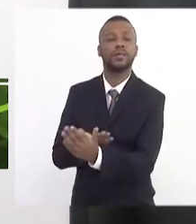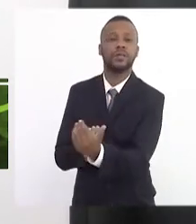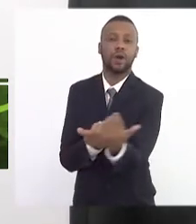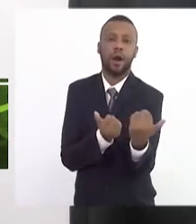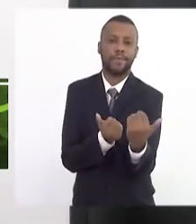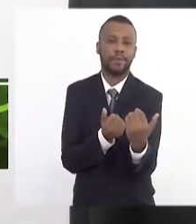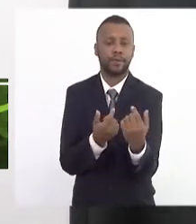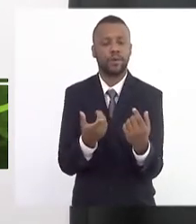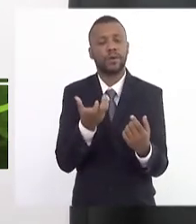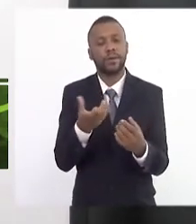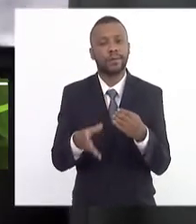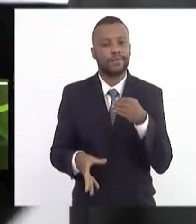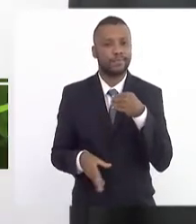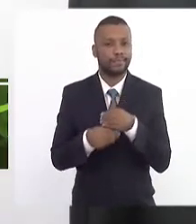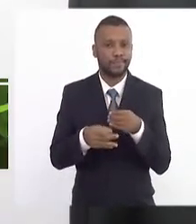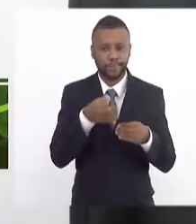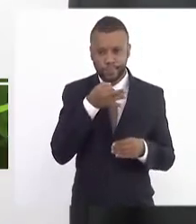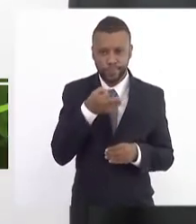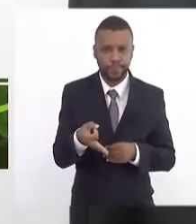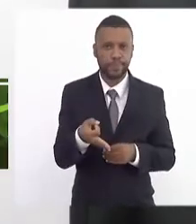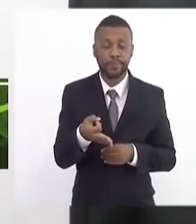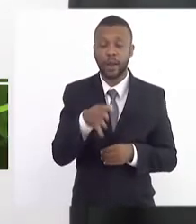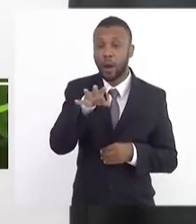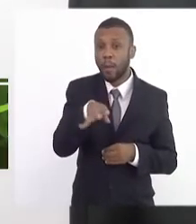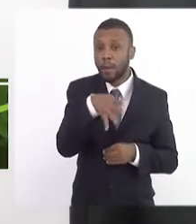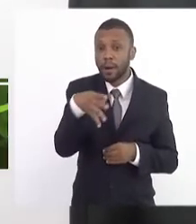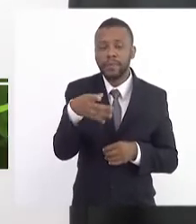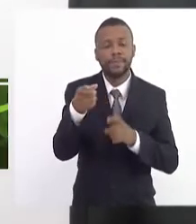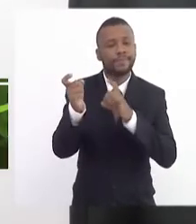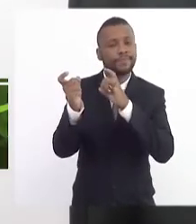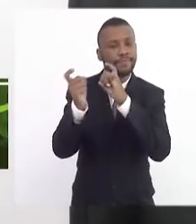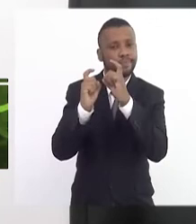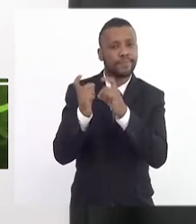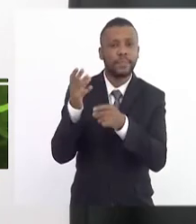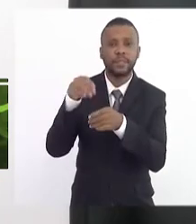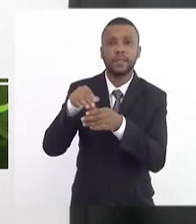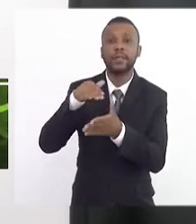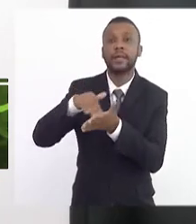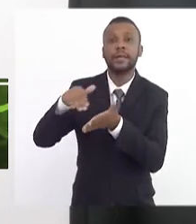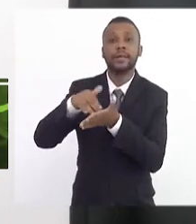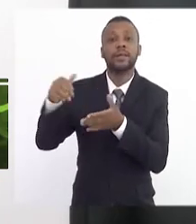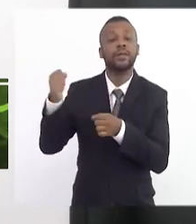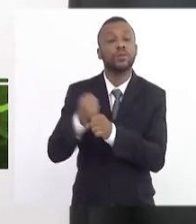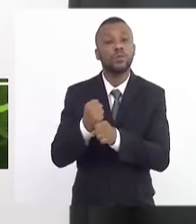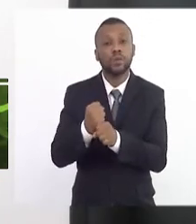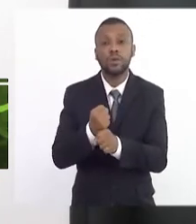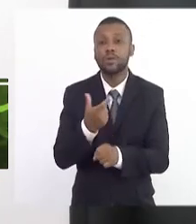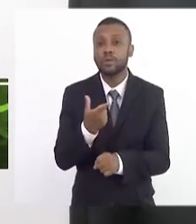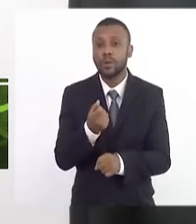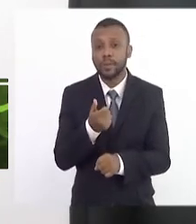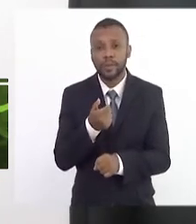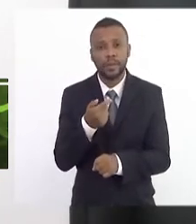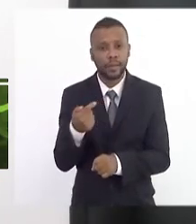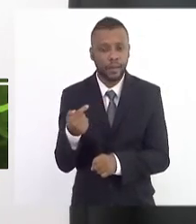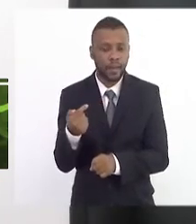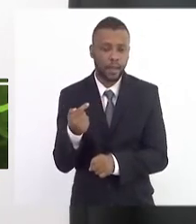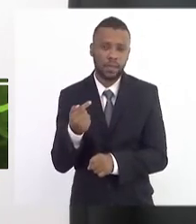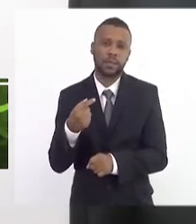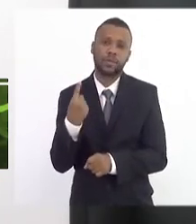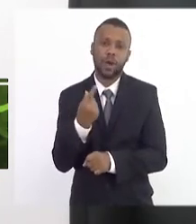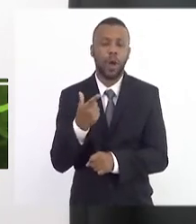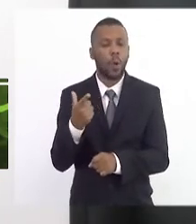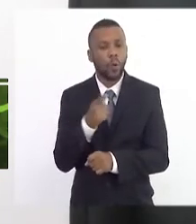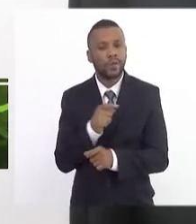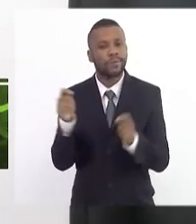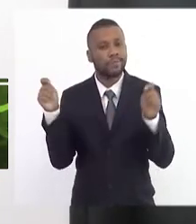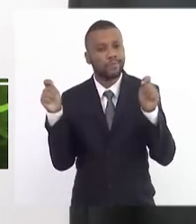colocado aqui, é um programa que estava sendo discutido na Secretaria desde 2017 e conseguimos